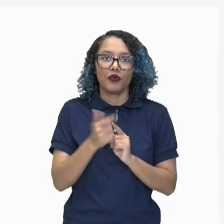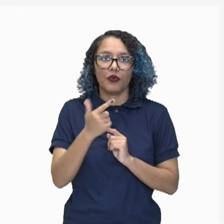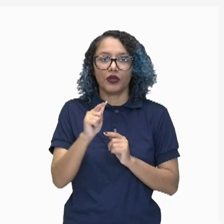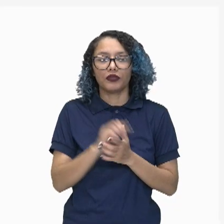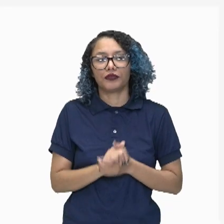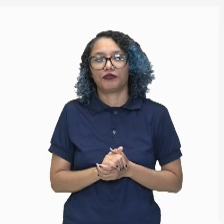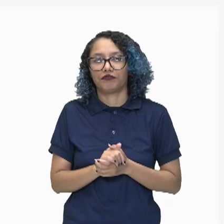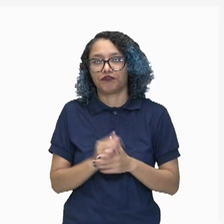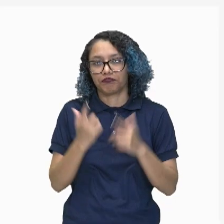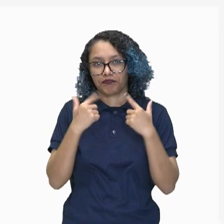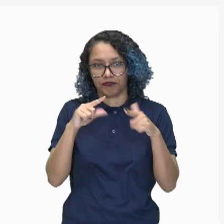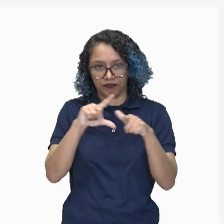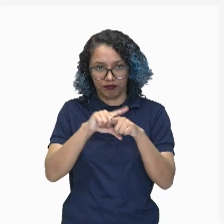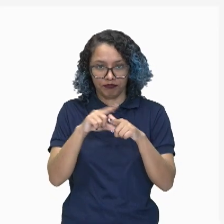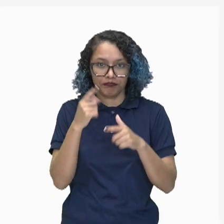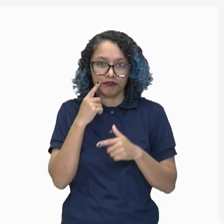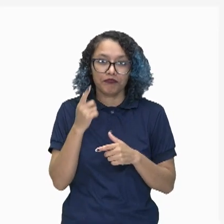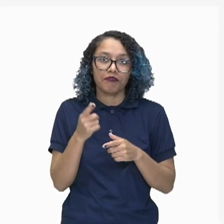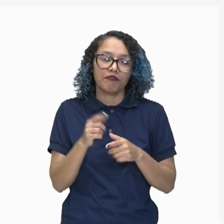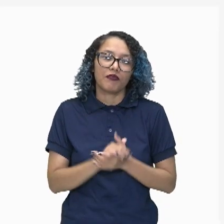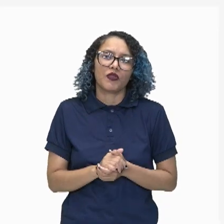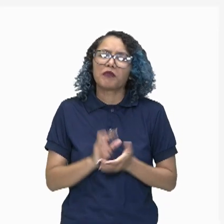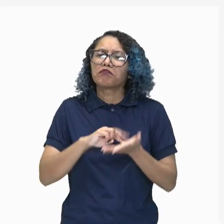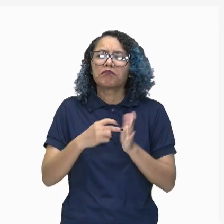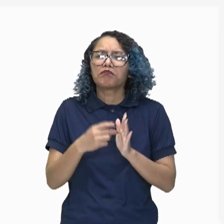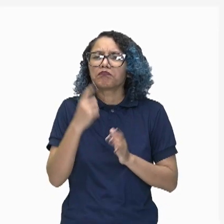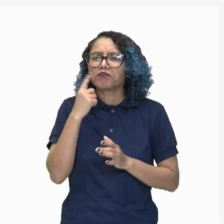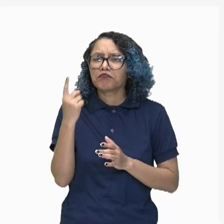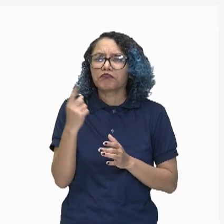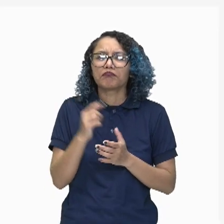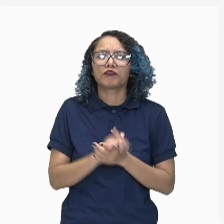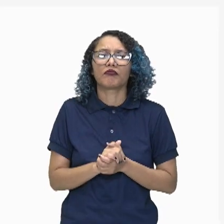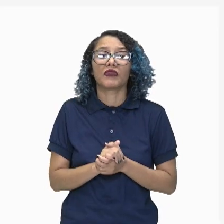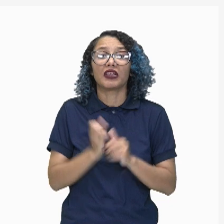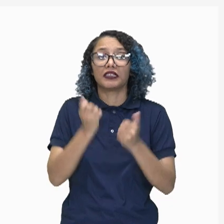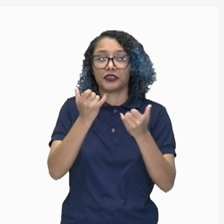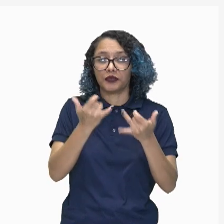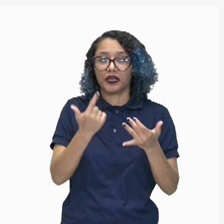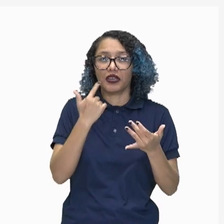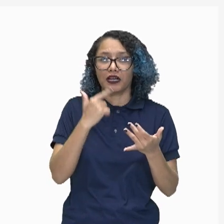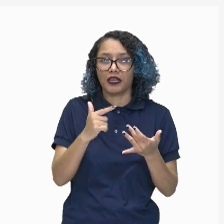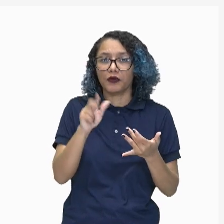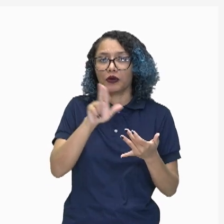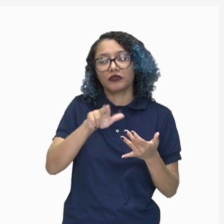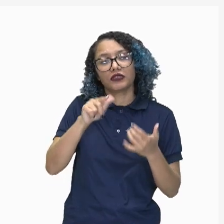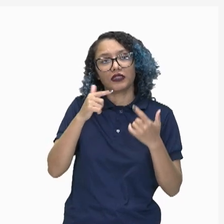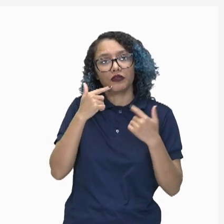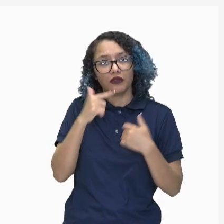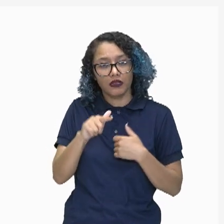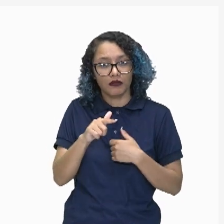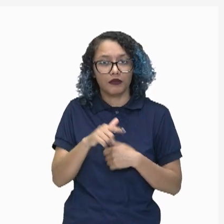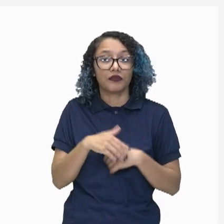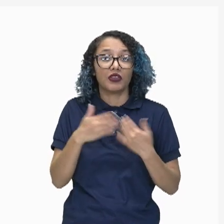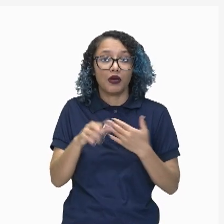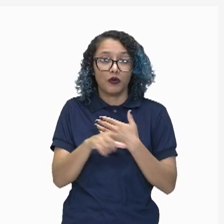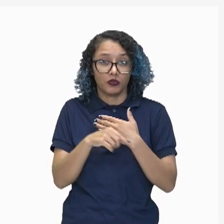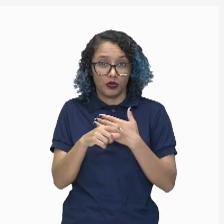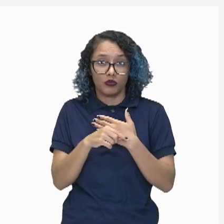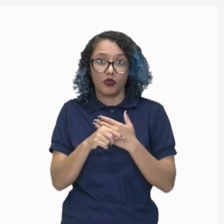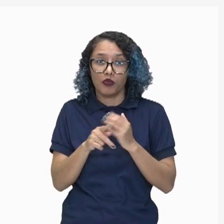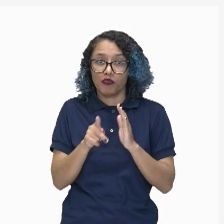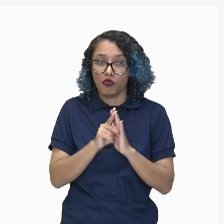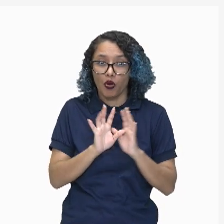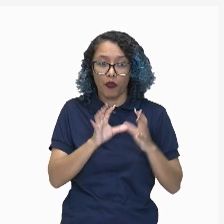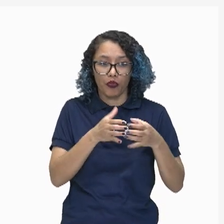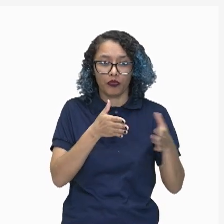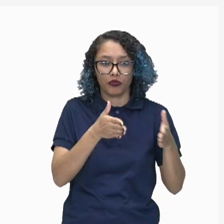metalinguagem. Falei para vocês então, o que é a metalinguagem? É explicar a língua usando a própria língua. Então muitos autores dessa geração refletiam sobre o